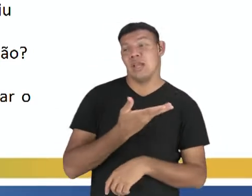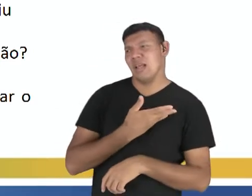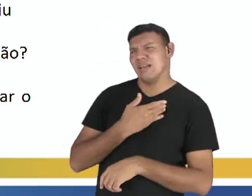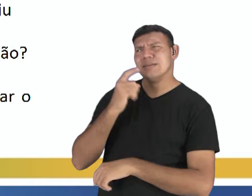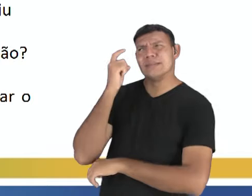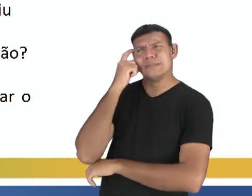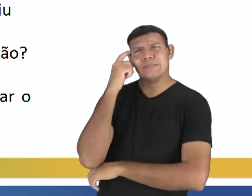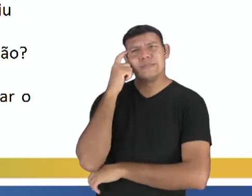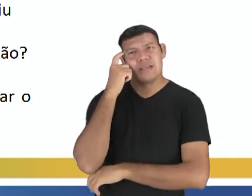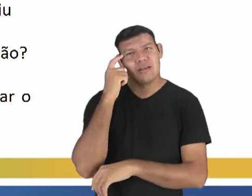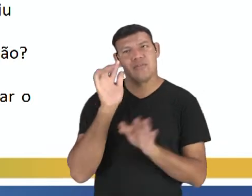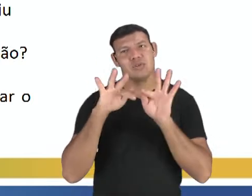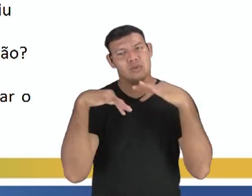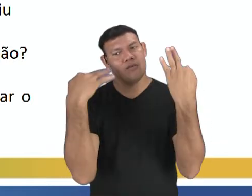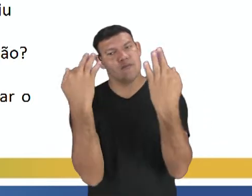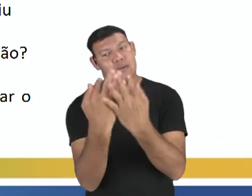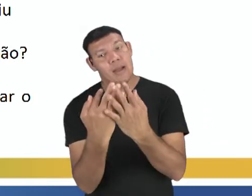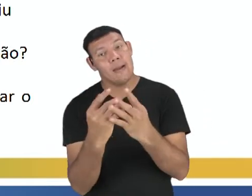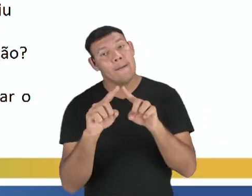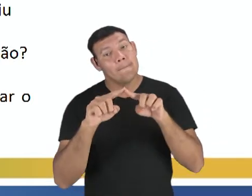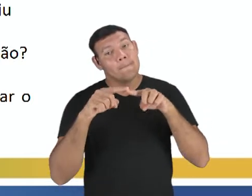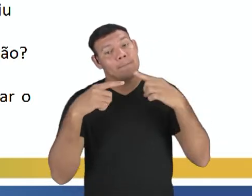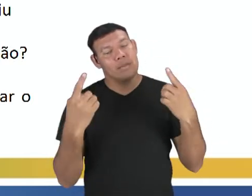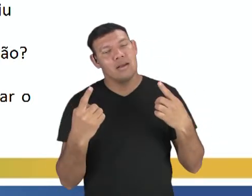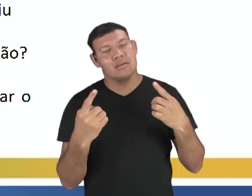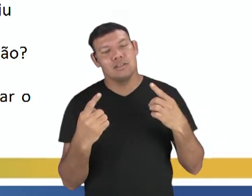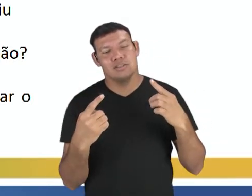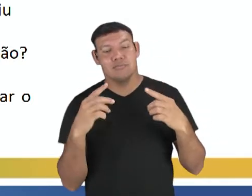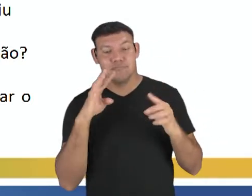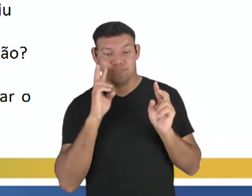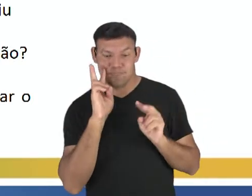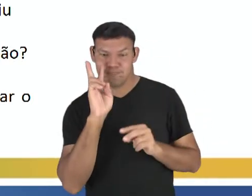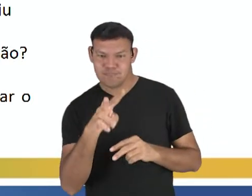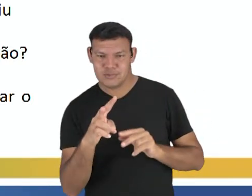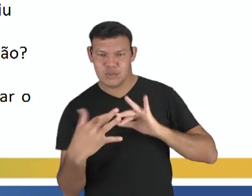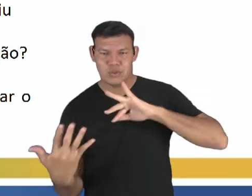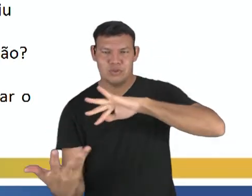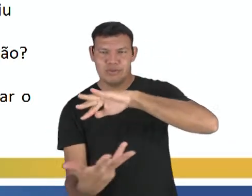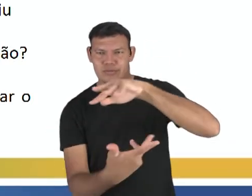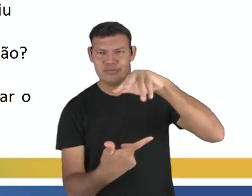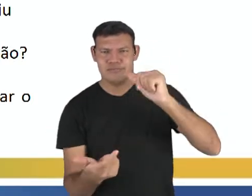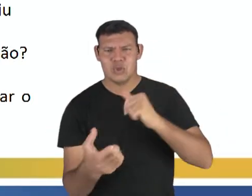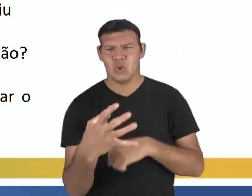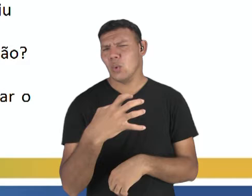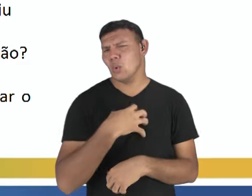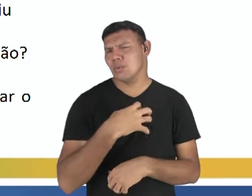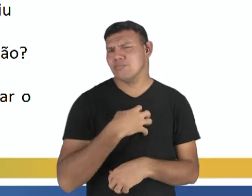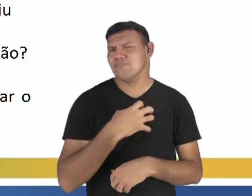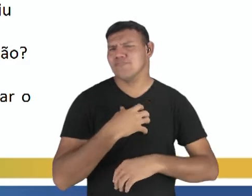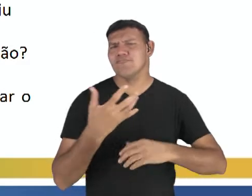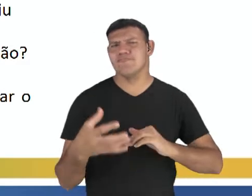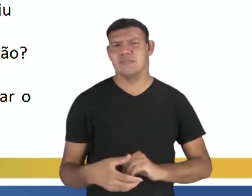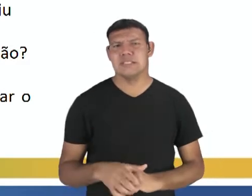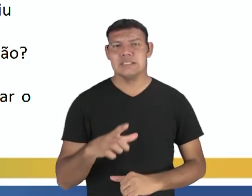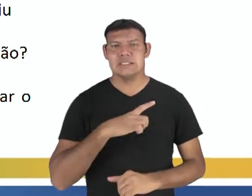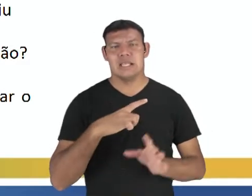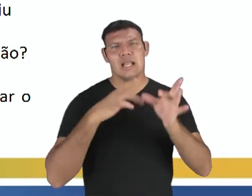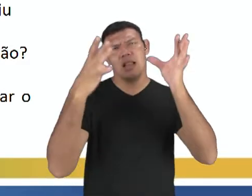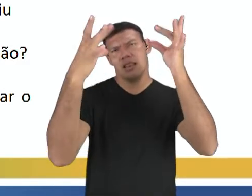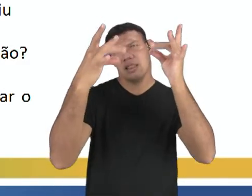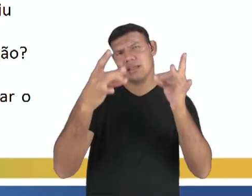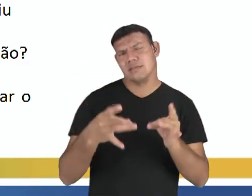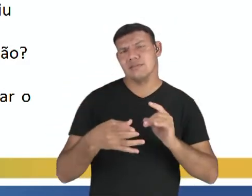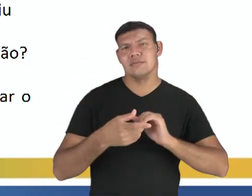pensou que fosse um familiar, mas deparou-se com o mundo. Qual sentido tem essa